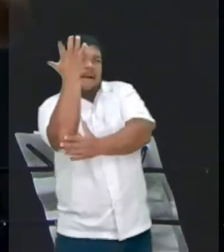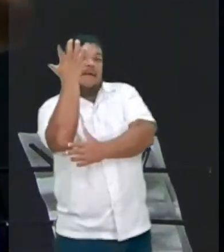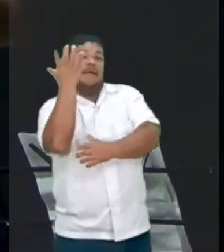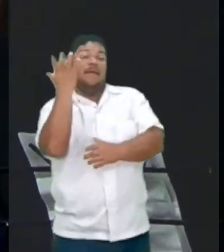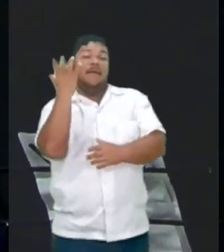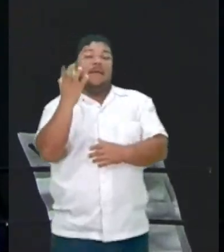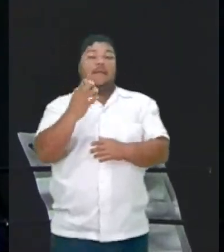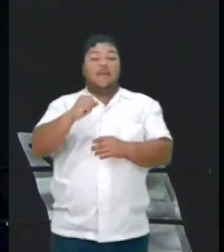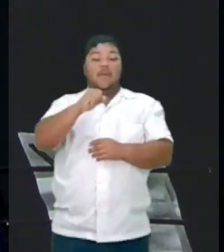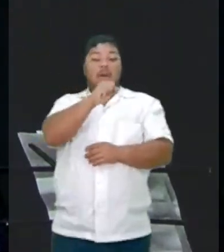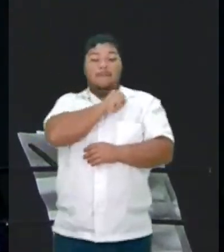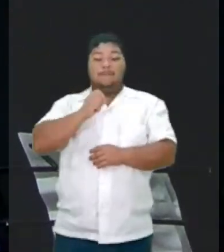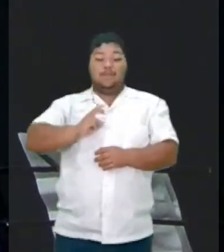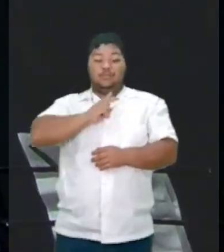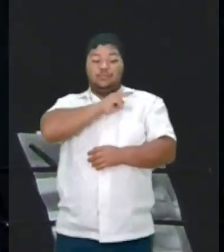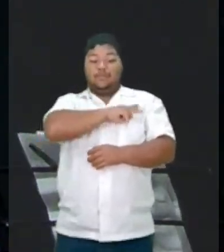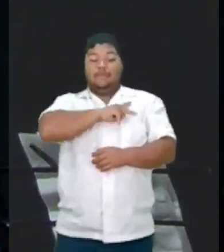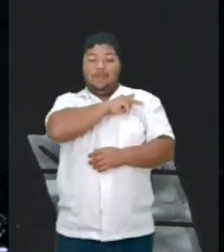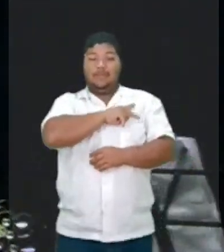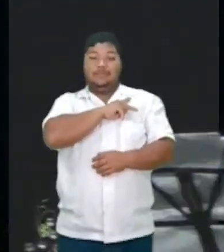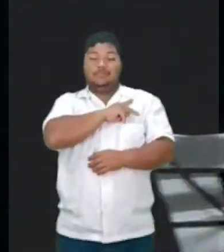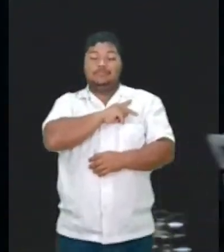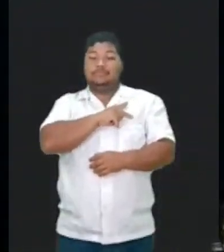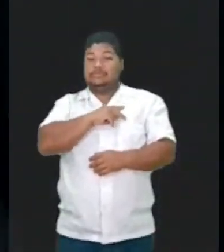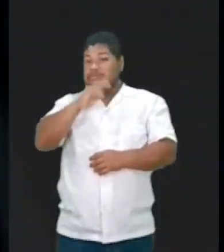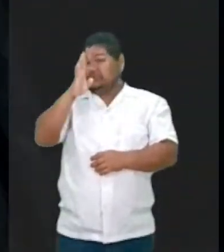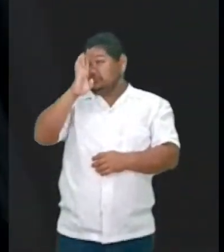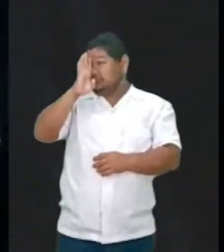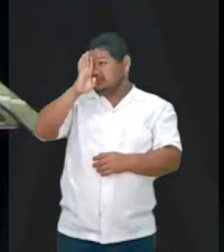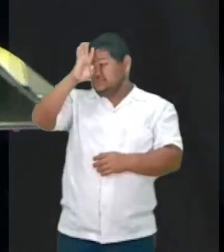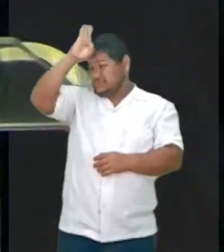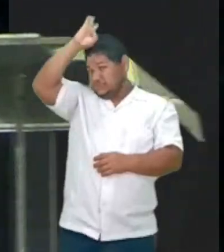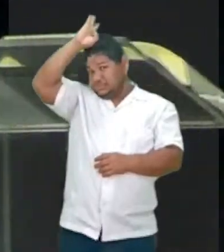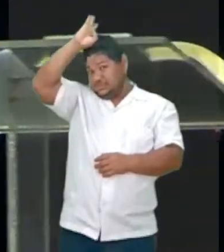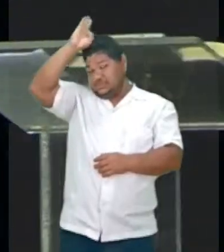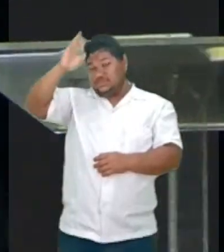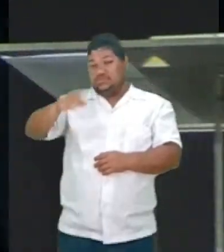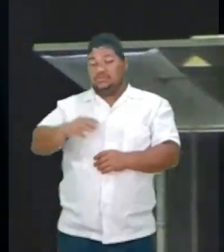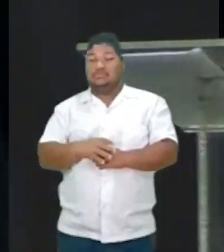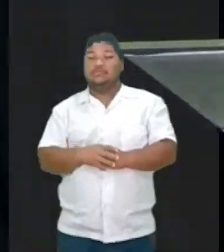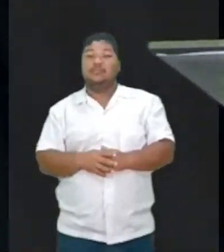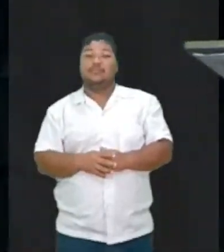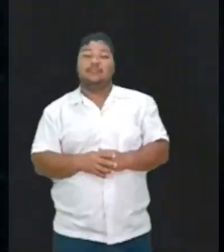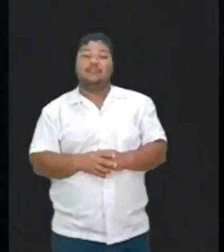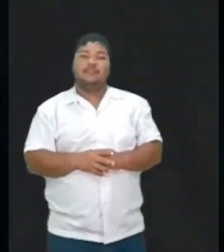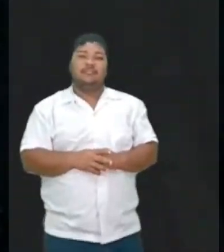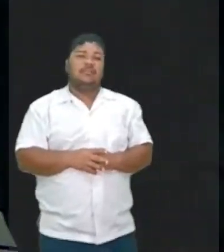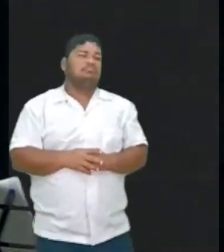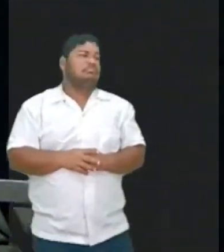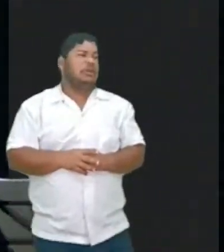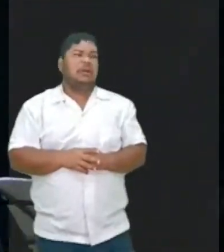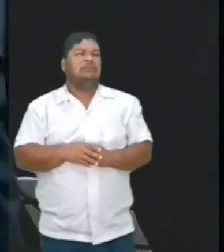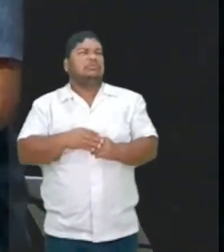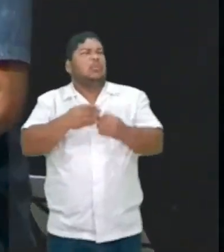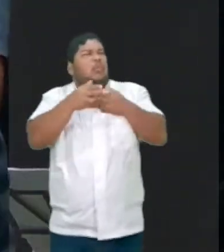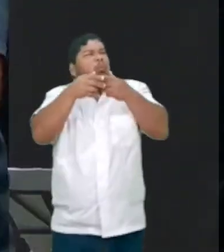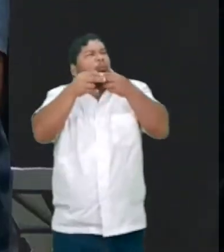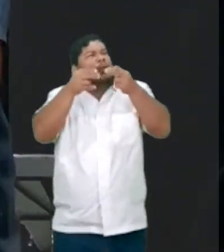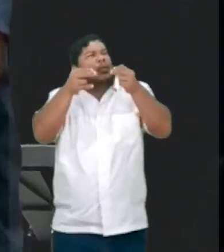verso 20, diz que nós conhecemos os atributos invisíveis de Deus pelas coisas que foram